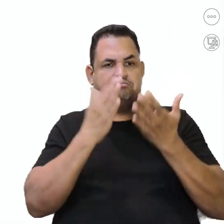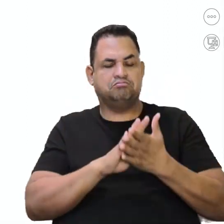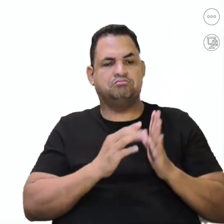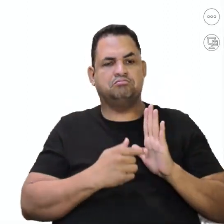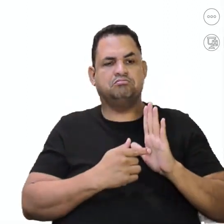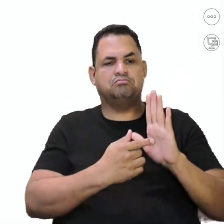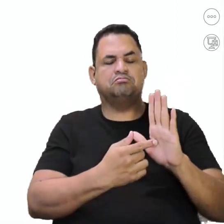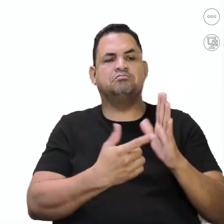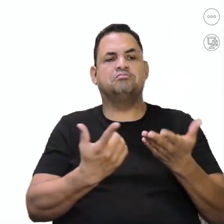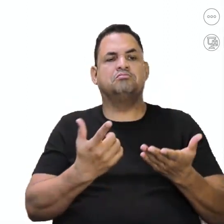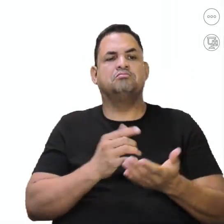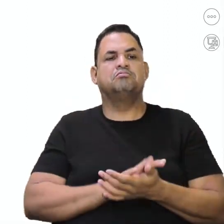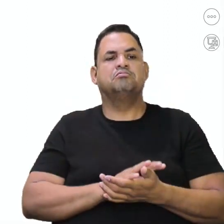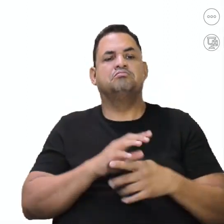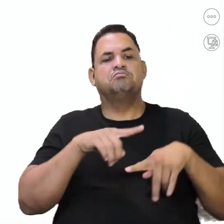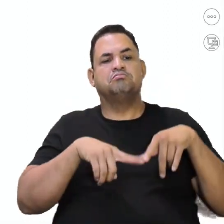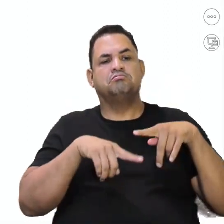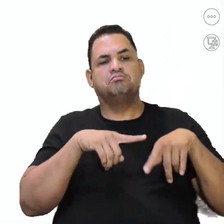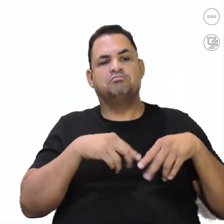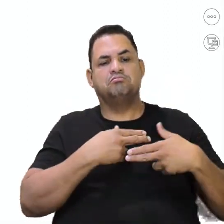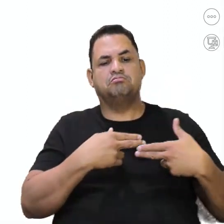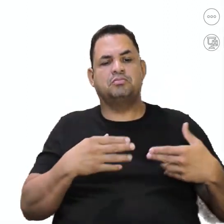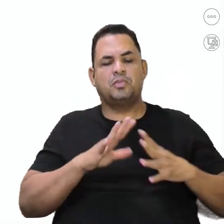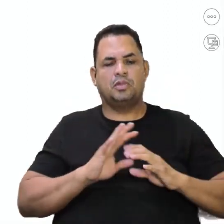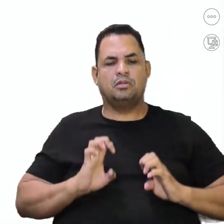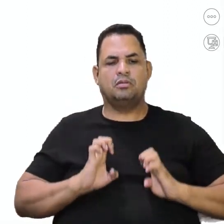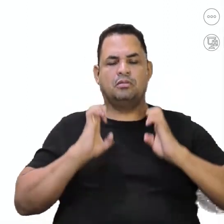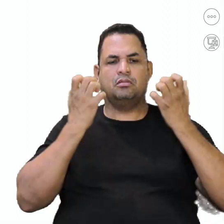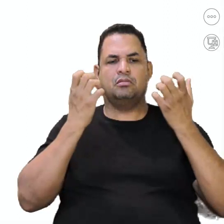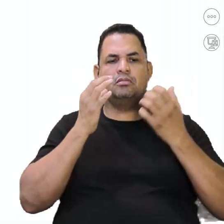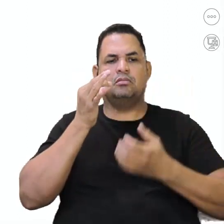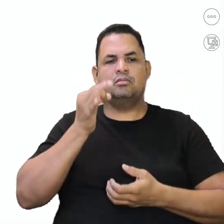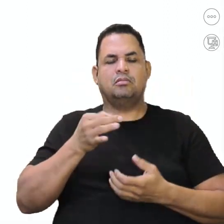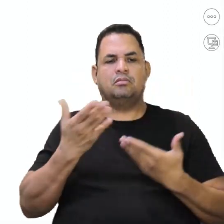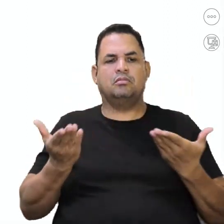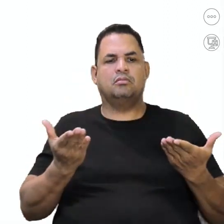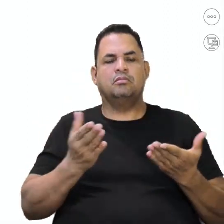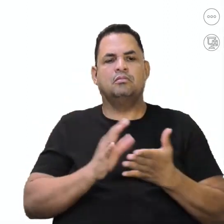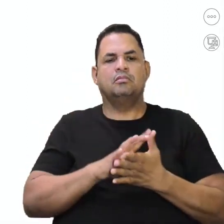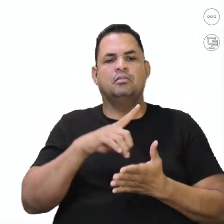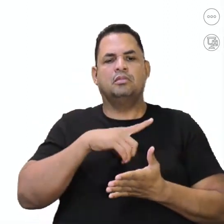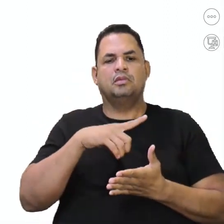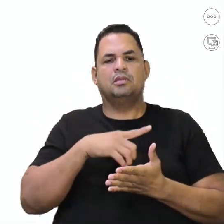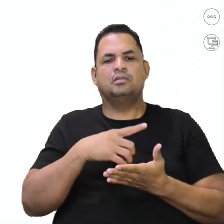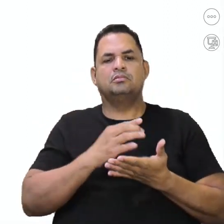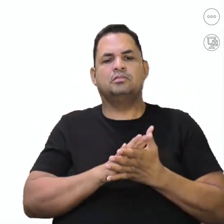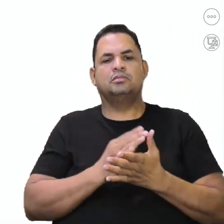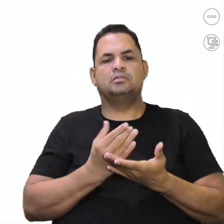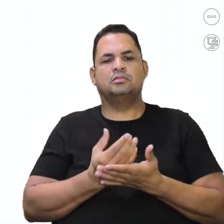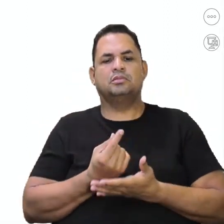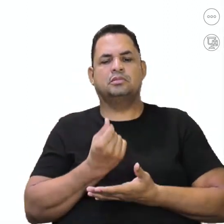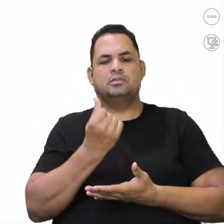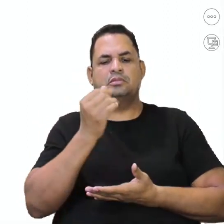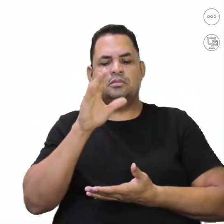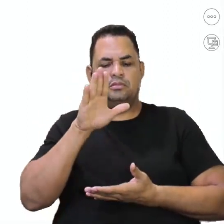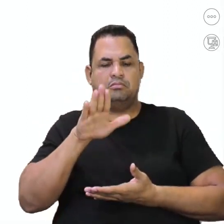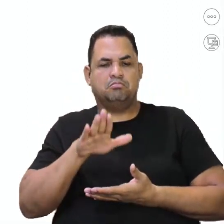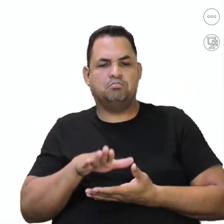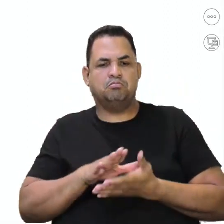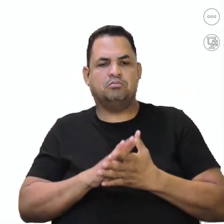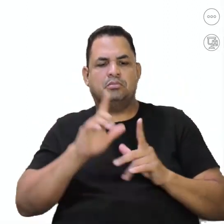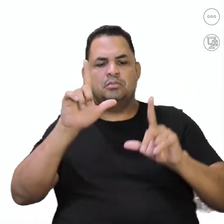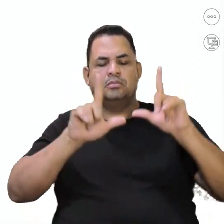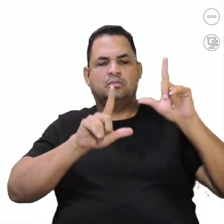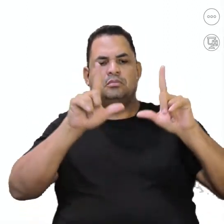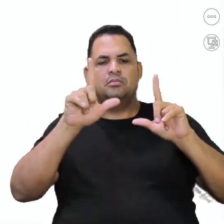traz informações sobre o quê? Produtos ou eventos, certo? Ou seja, tem uma promoção de uma TV